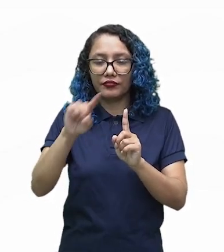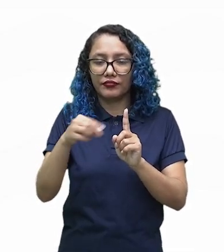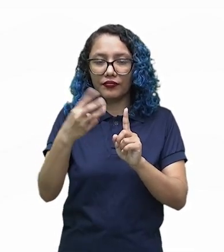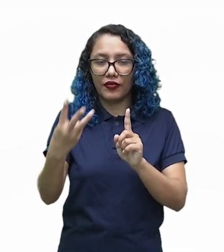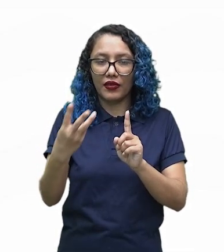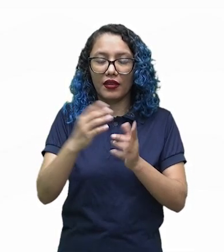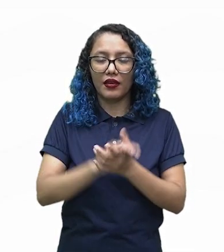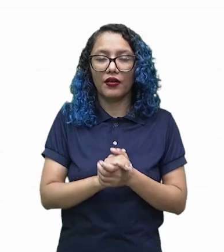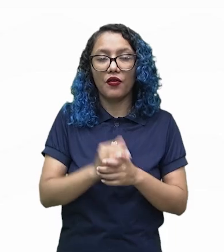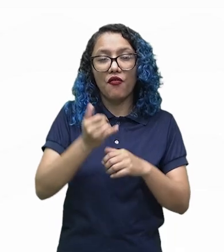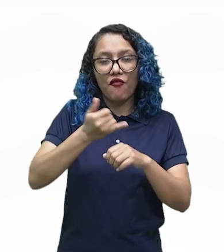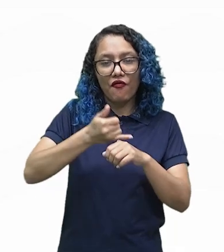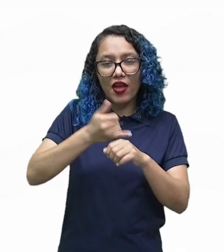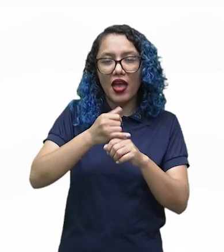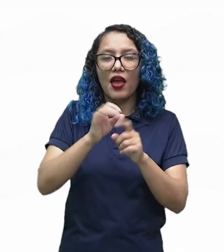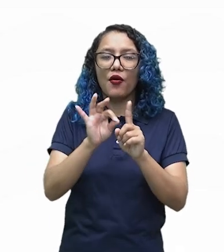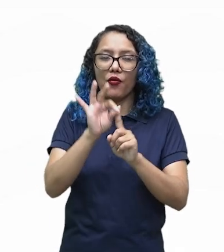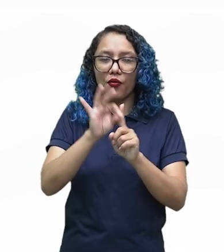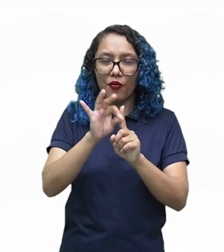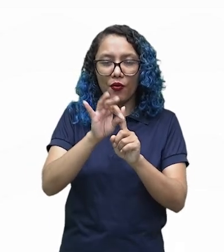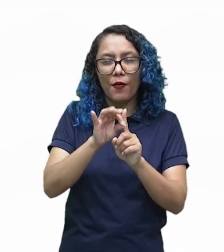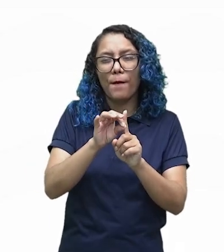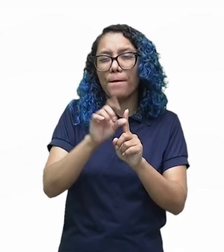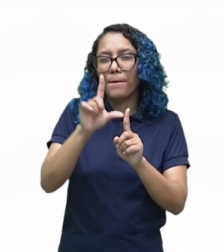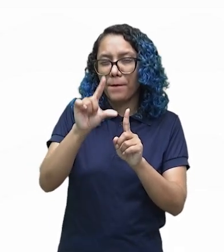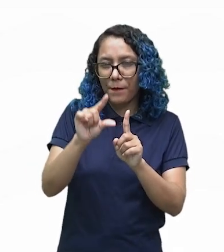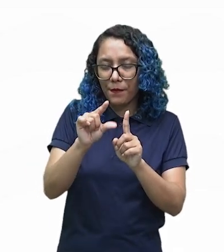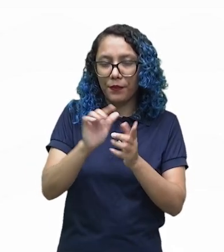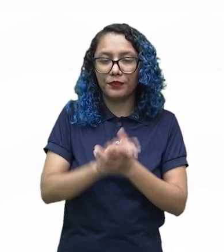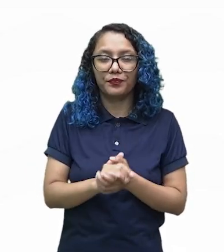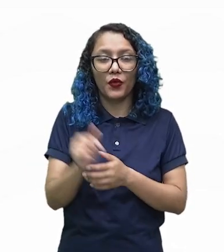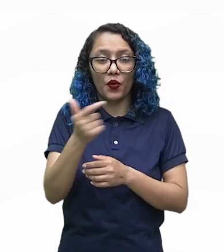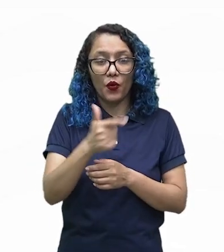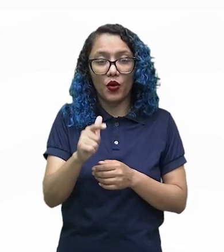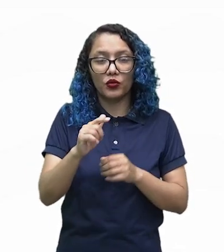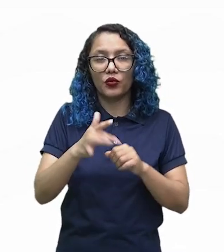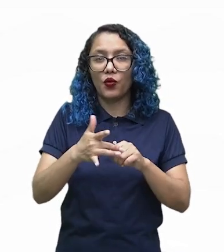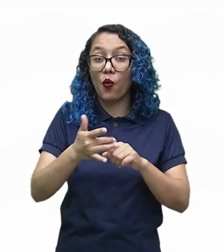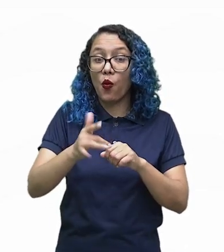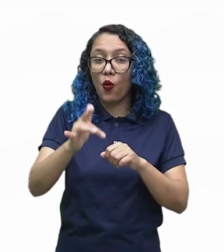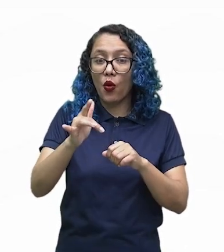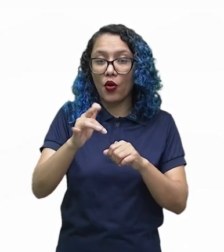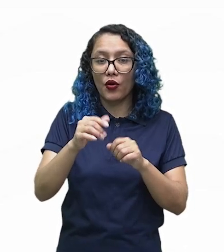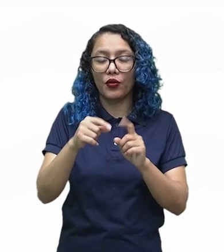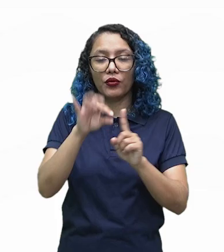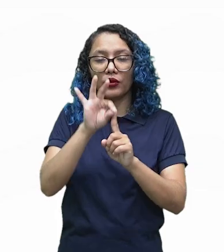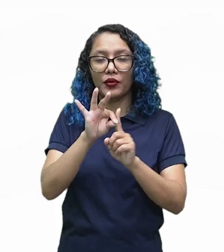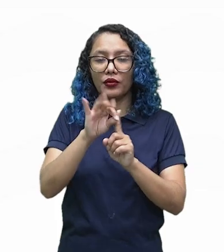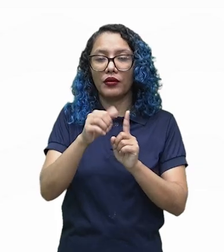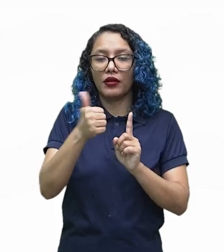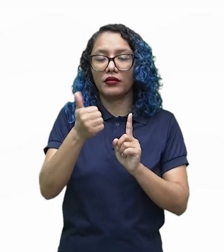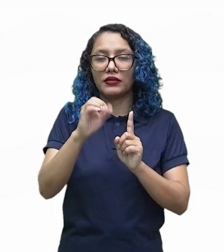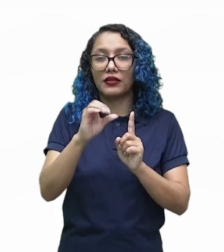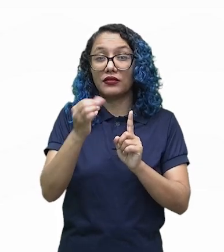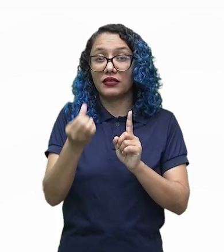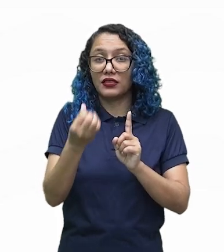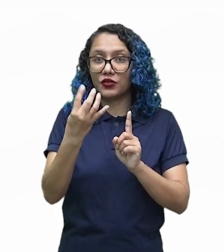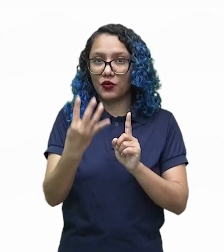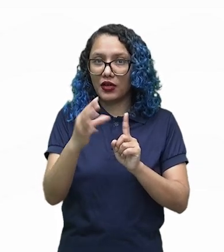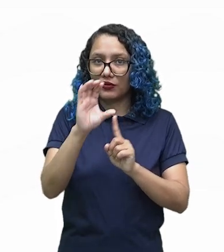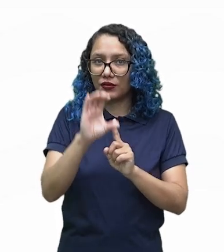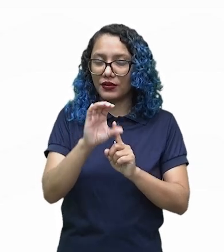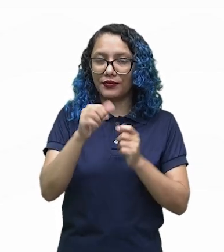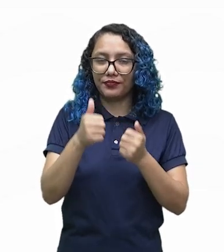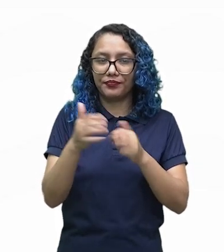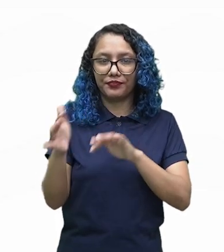já tem uma temperatura um pouco menor, né, de fusão. E o ouro é de 1.064, tá? Então, agora a gente vai, sim,